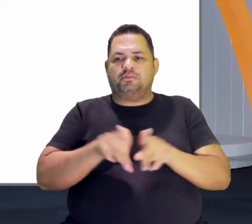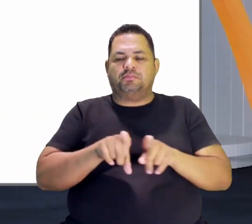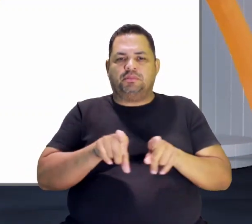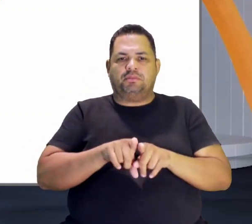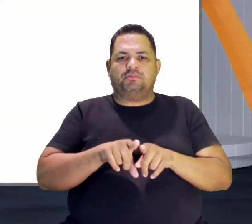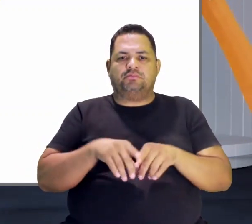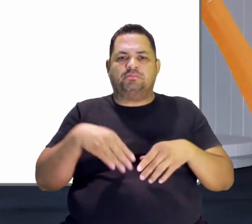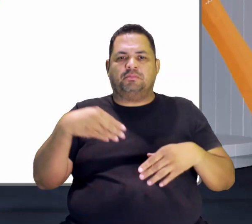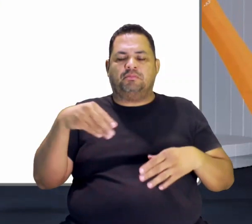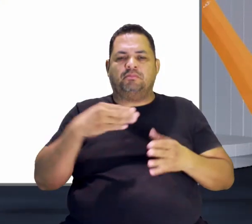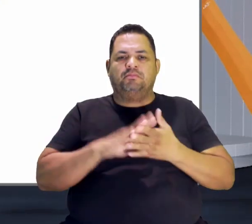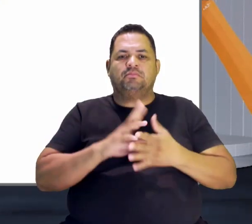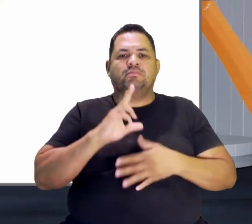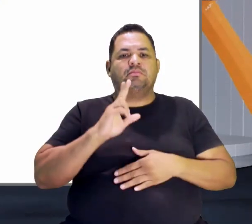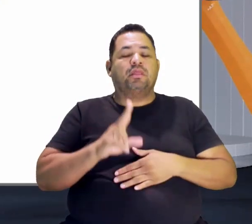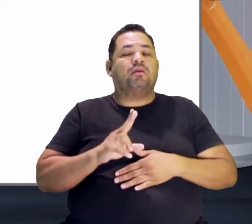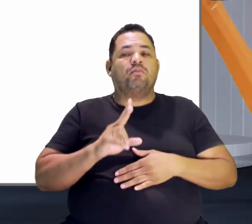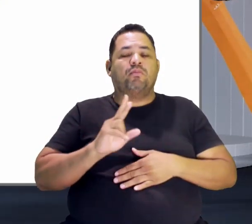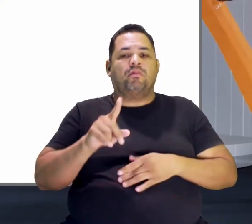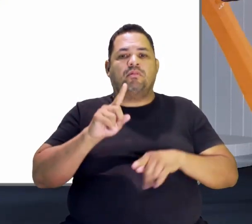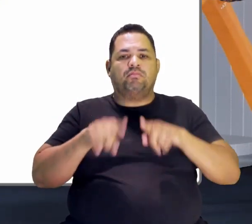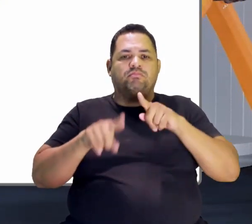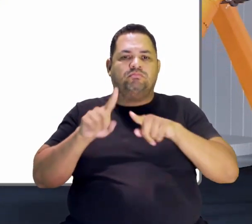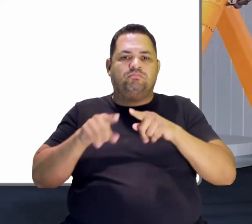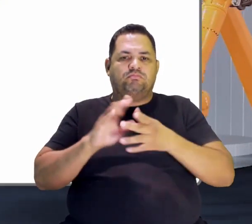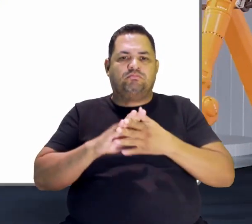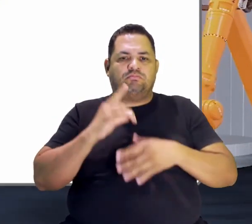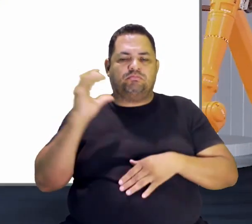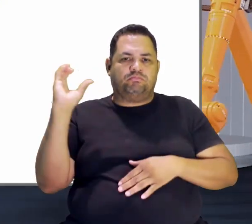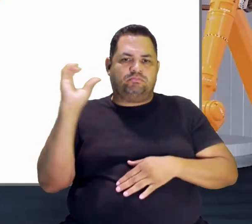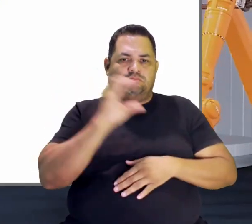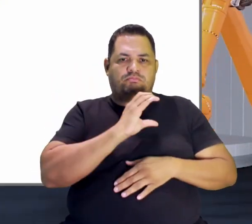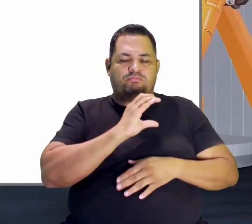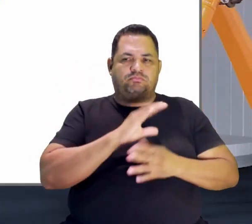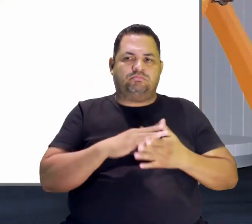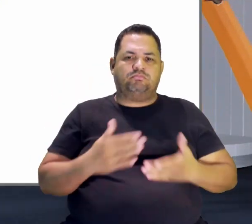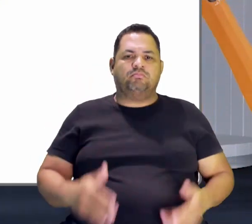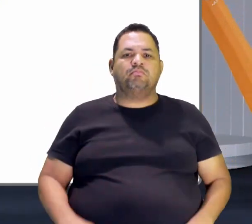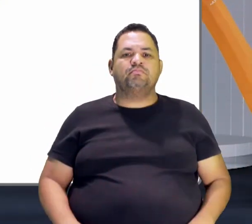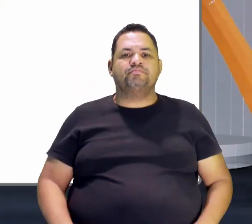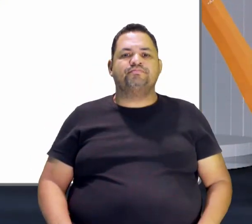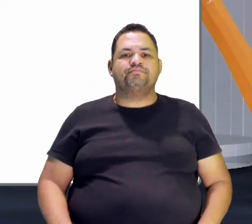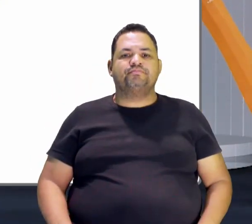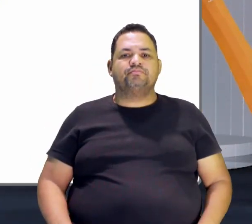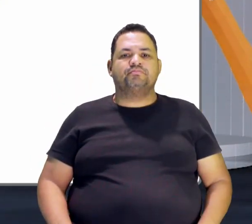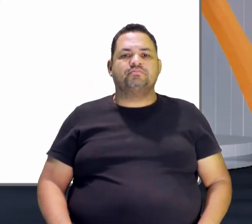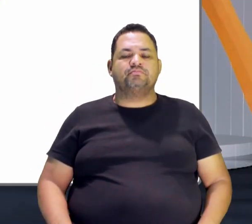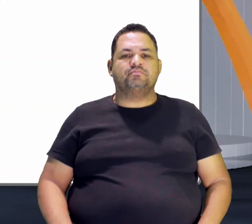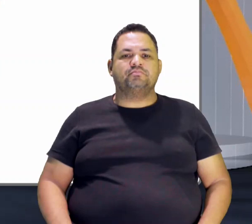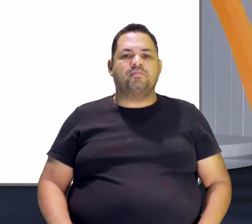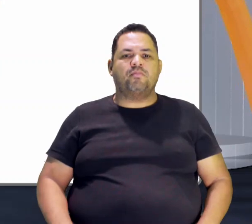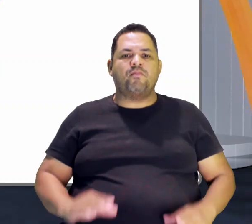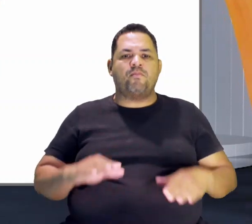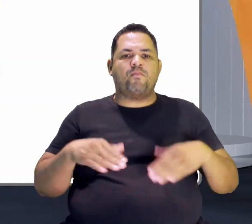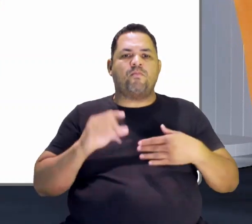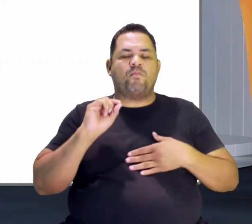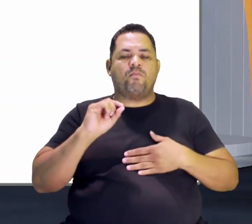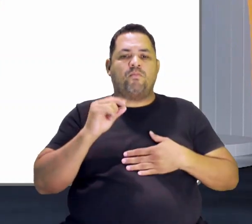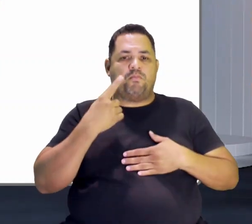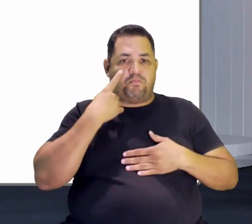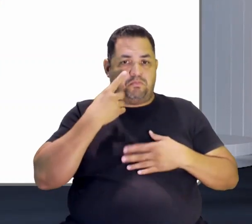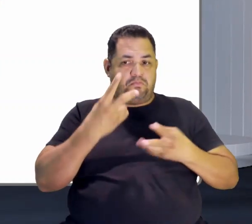junto, porque tem a mesma variação de velocidade, de uma mesma altura, chegar ao mesmo tempo. Só que aí, o que a